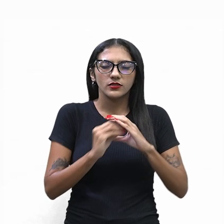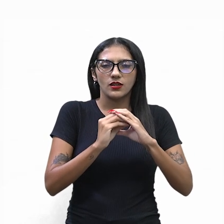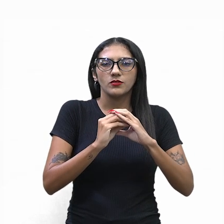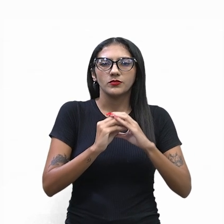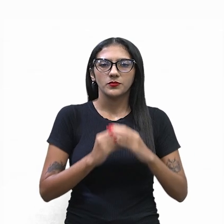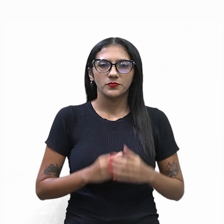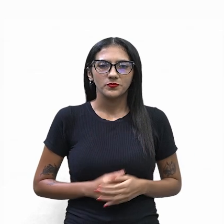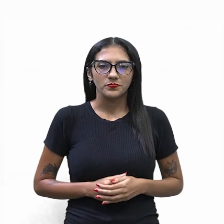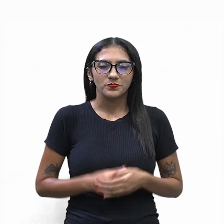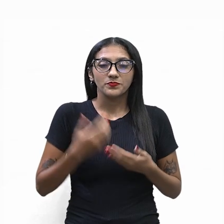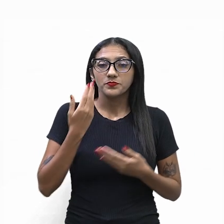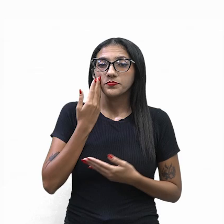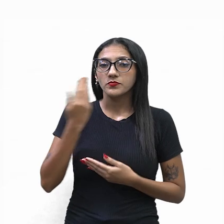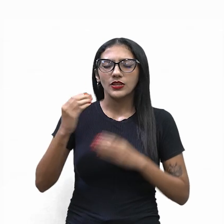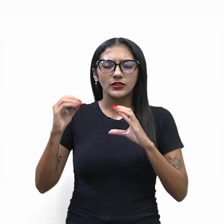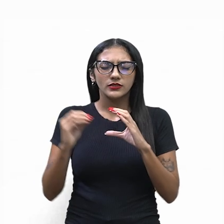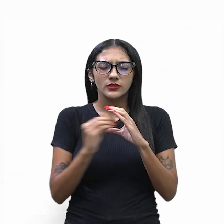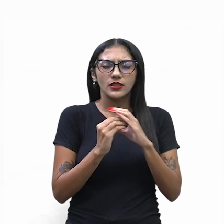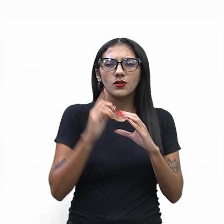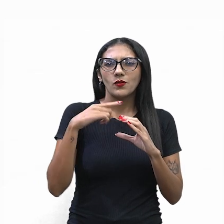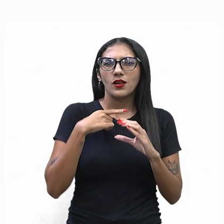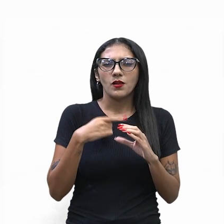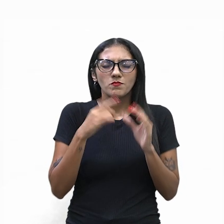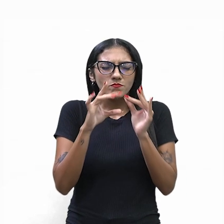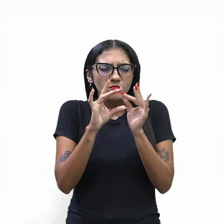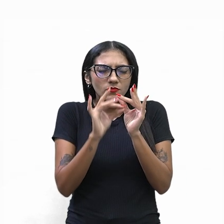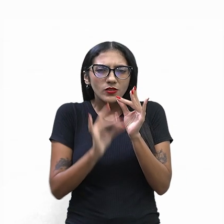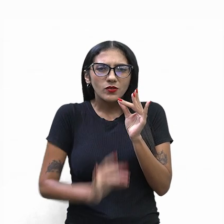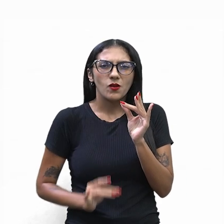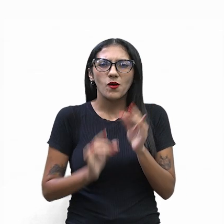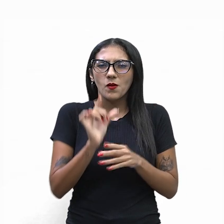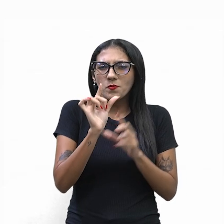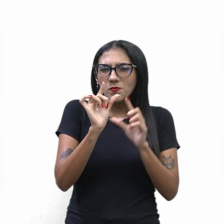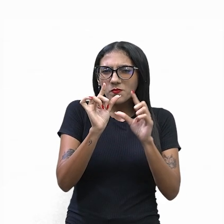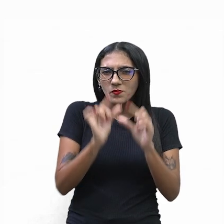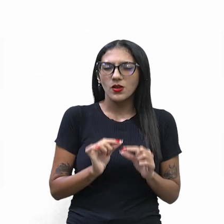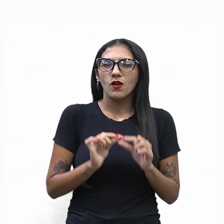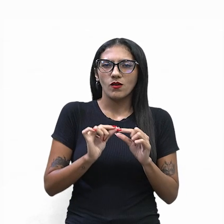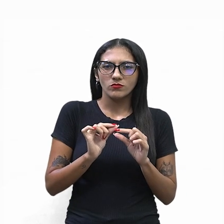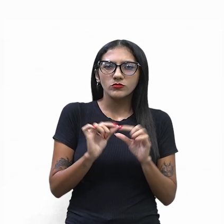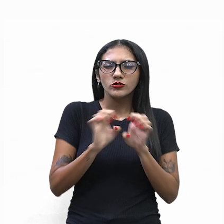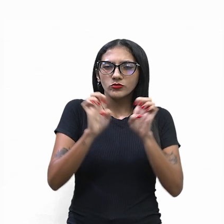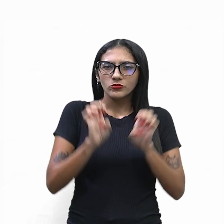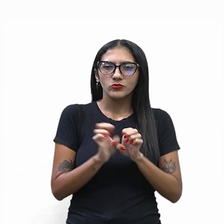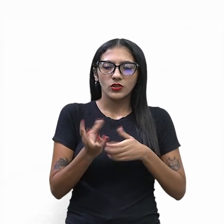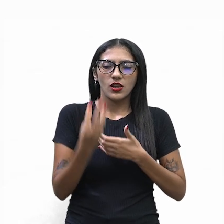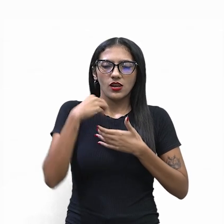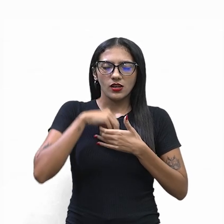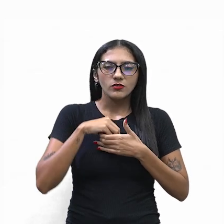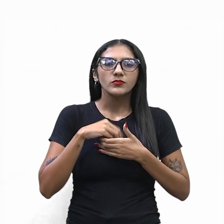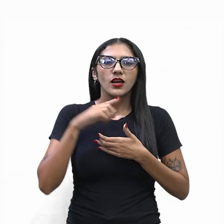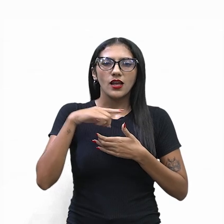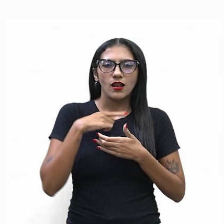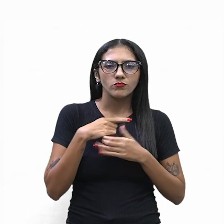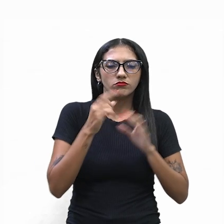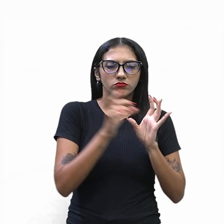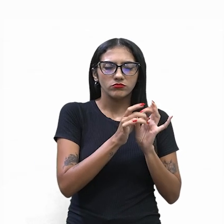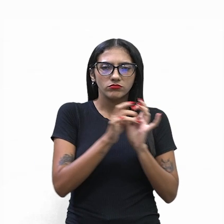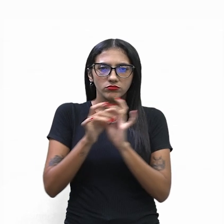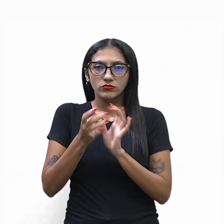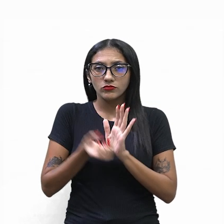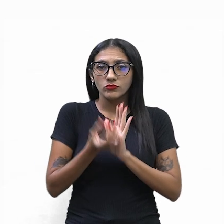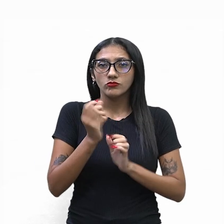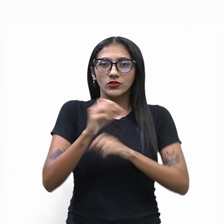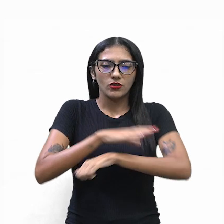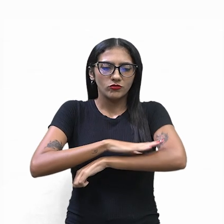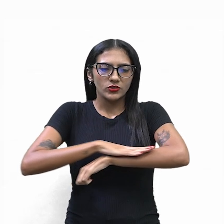está observando aí que a célula é a menor estrutura do nosso corpo e elas vão se juntar ou se unir para formar os